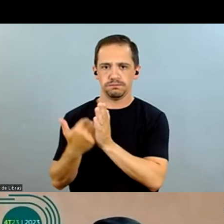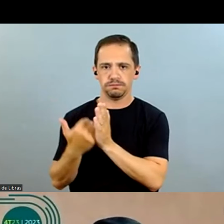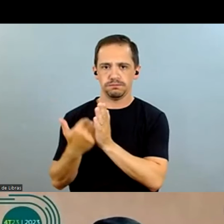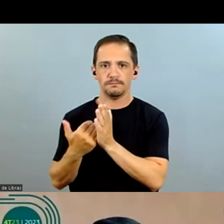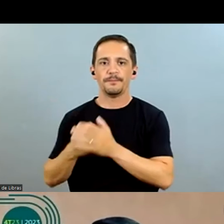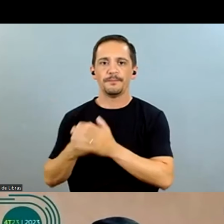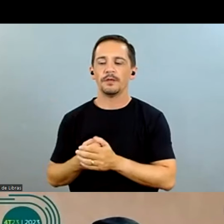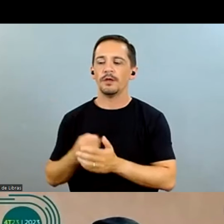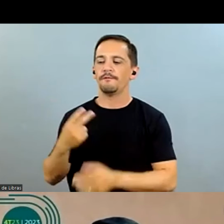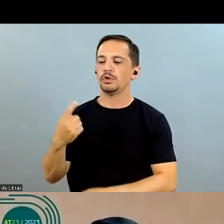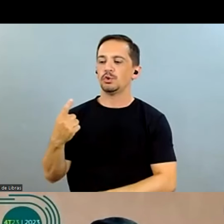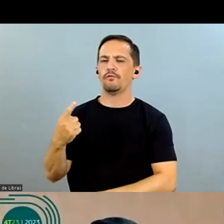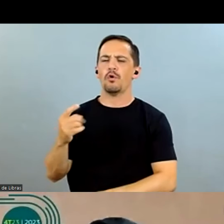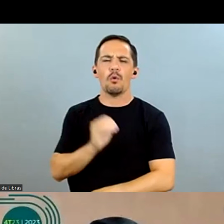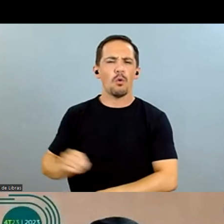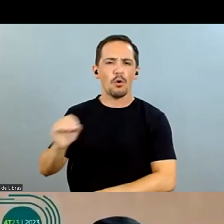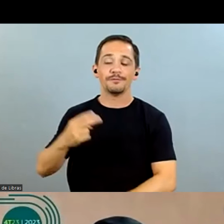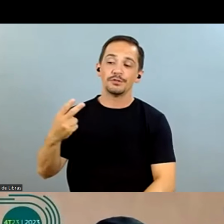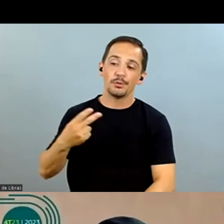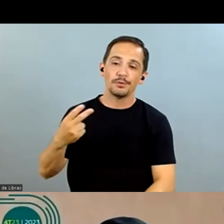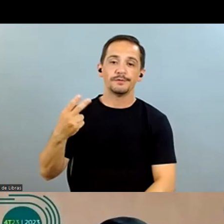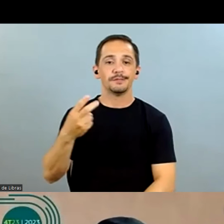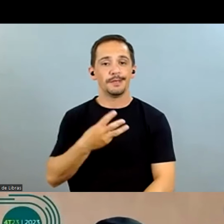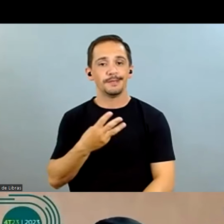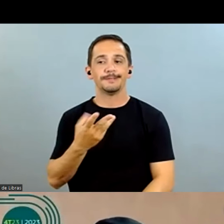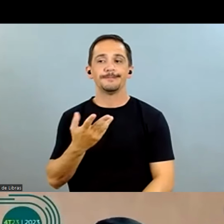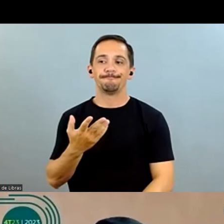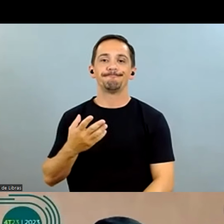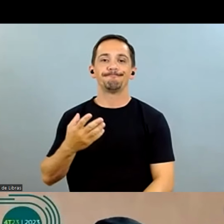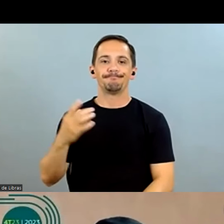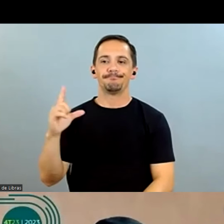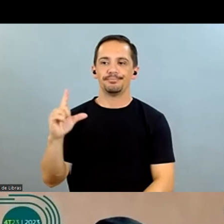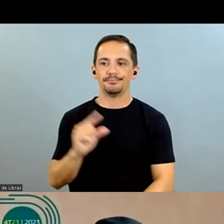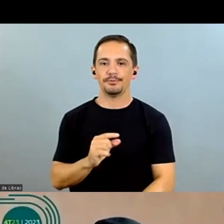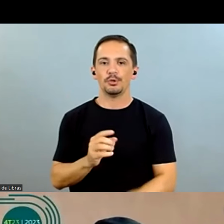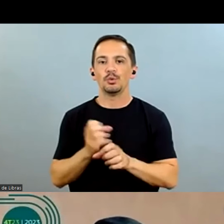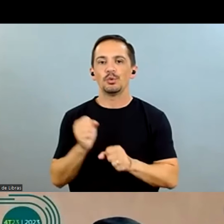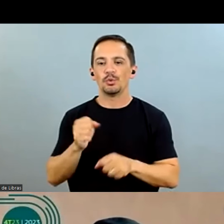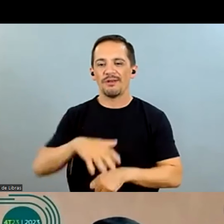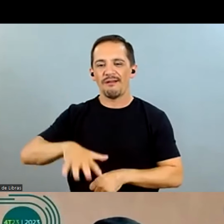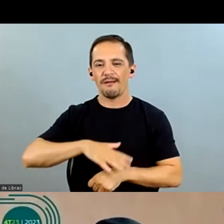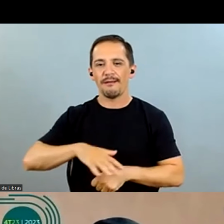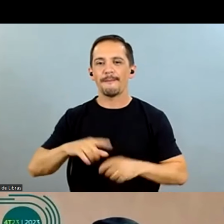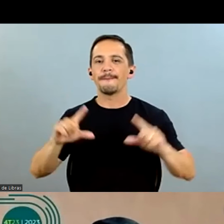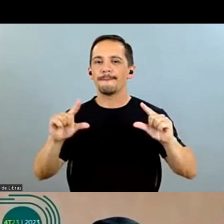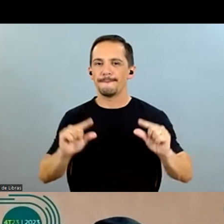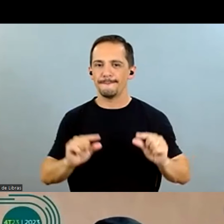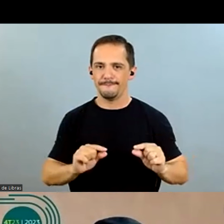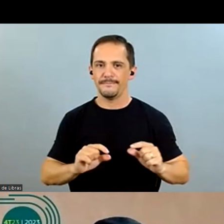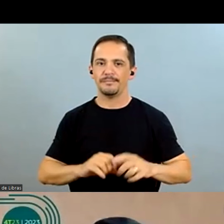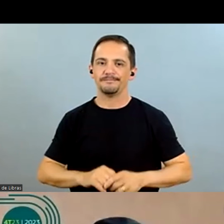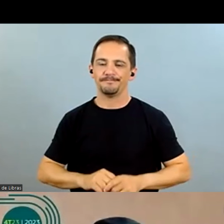Espetacular 22 e 23 houve queda na na na geração de resultados desse negócio que é um negócio menor como eu falei que representa